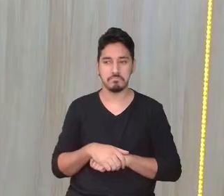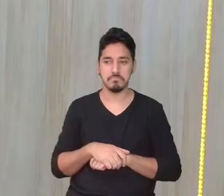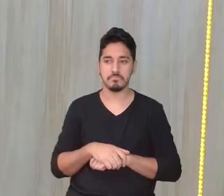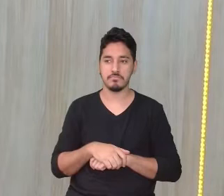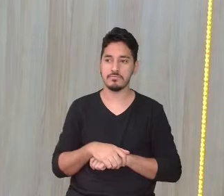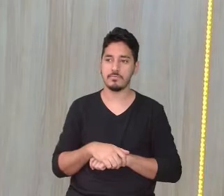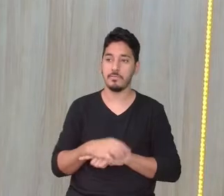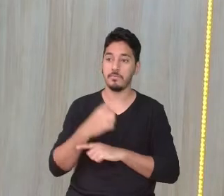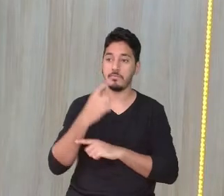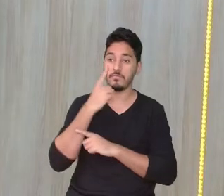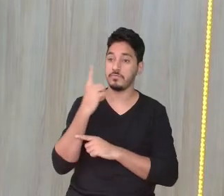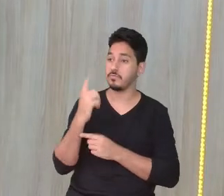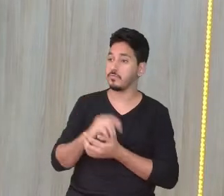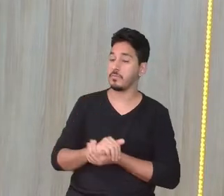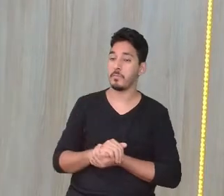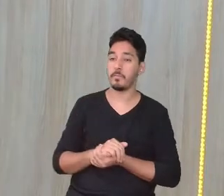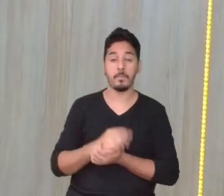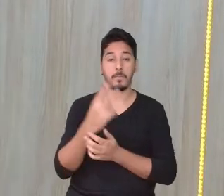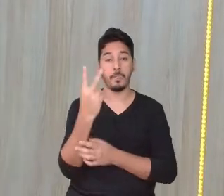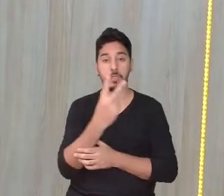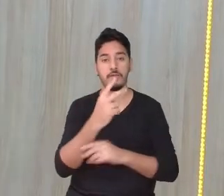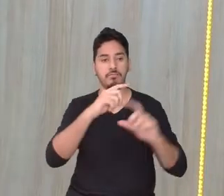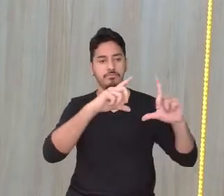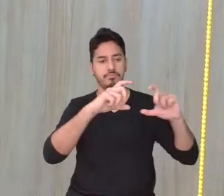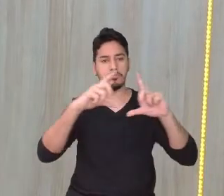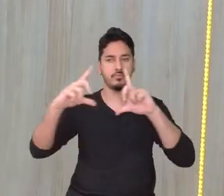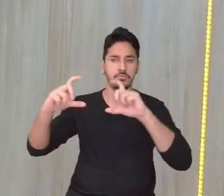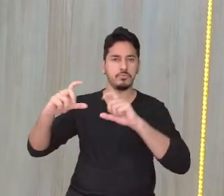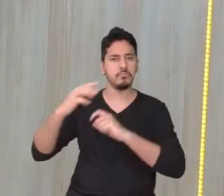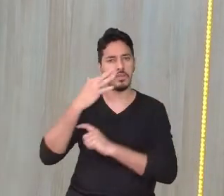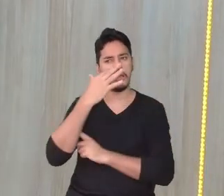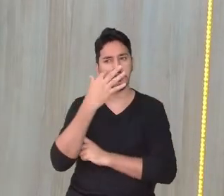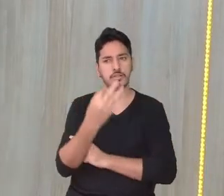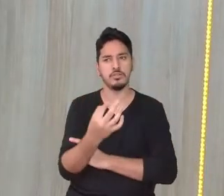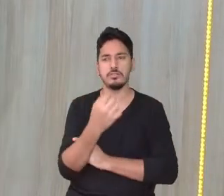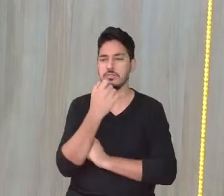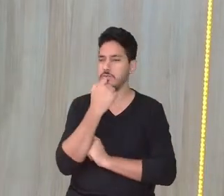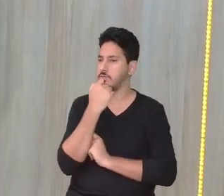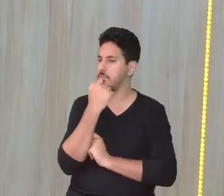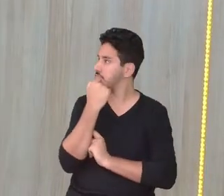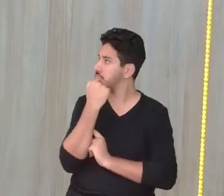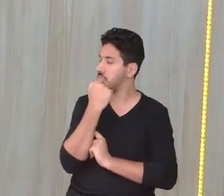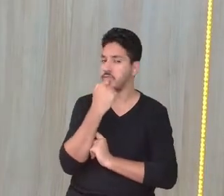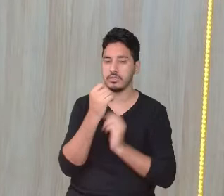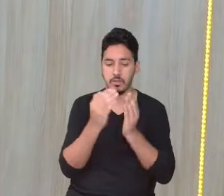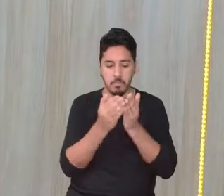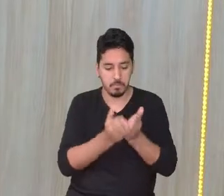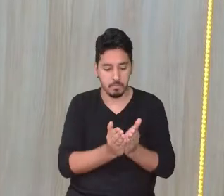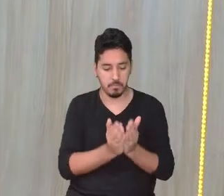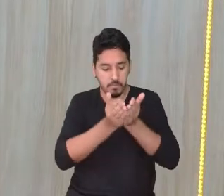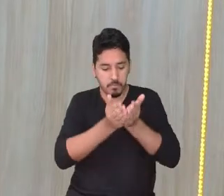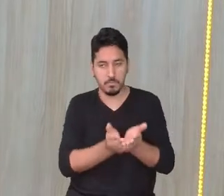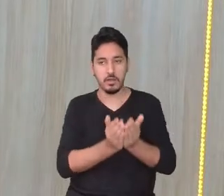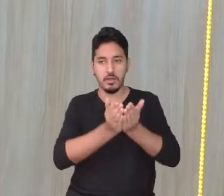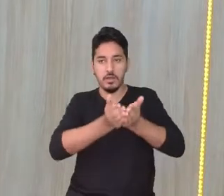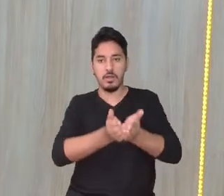lá. E aqui, Yolanda, eu trouxe essas duas fotos, me chamaram muita atenção, né? Esse barco,